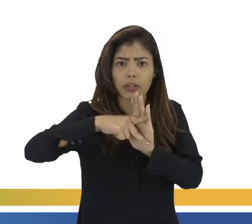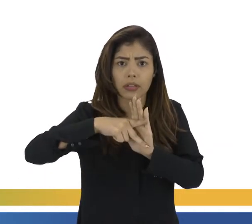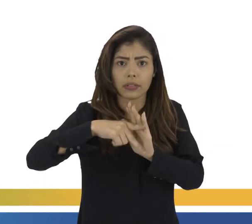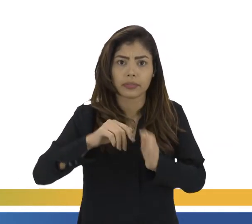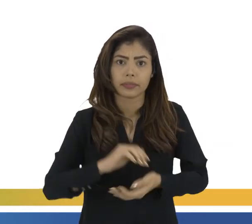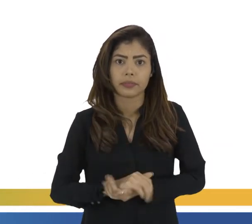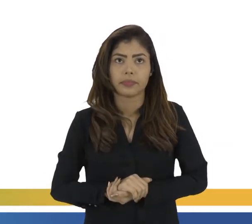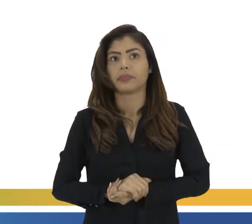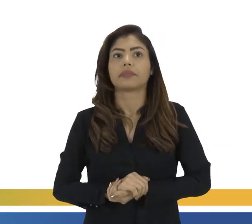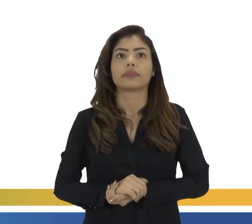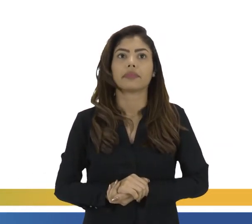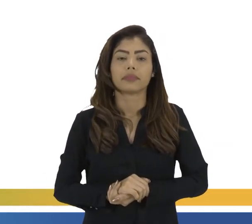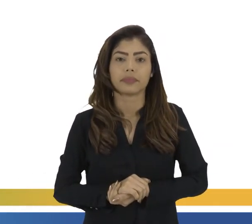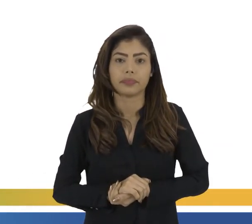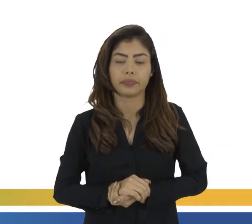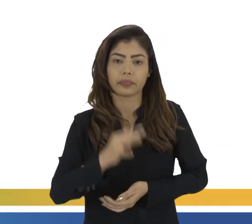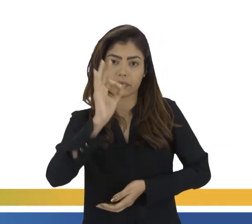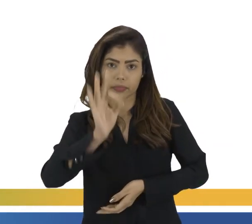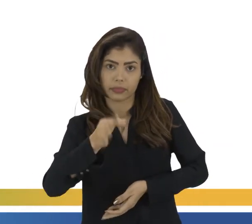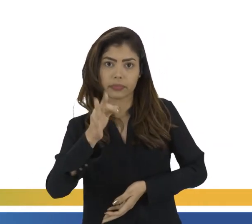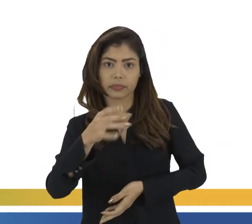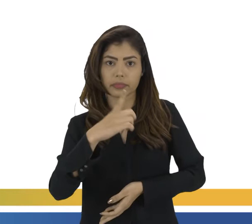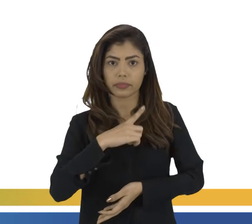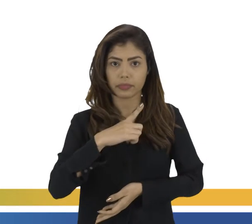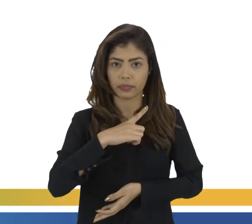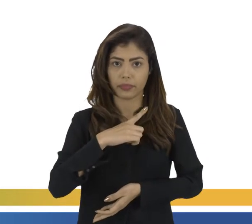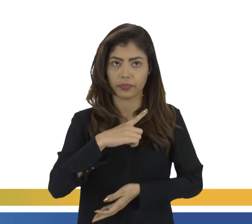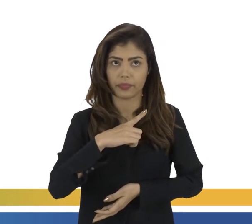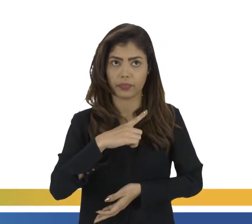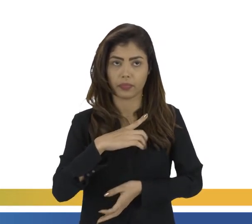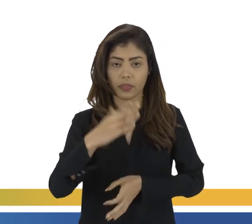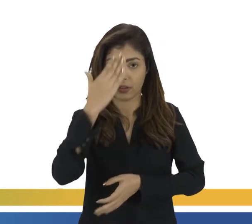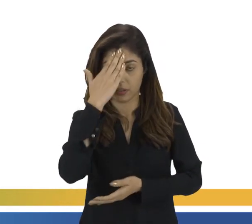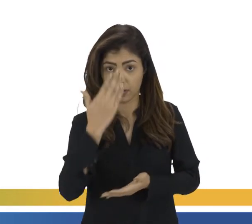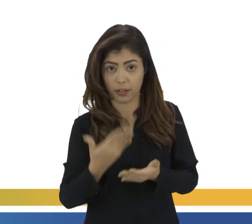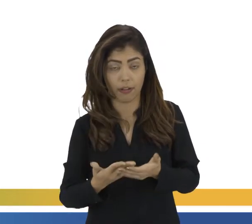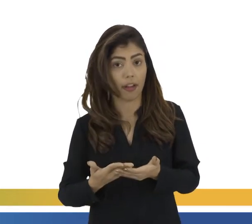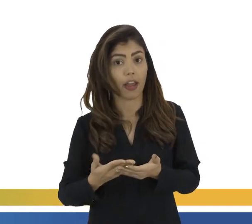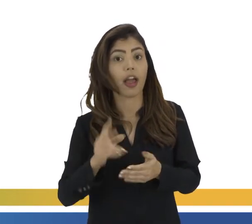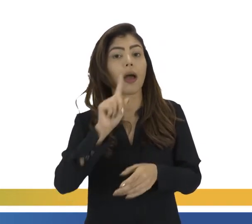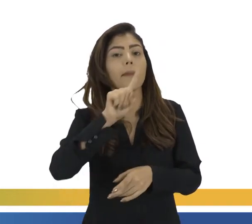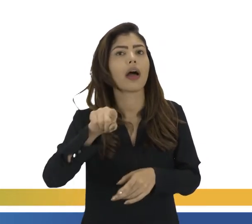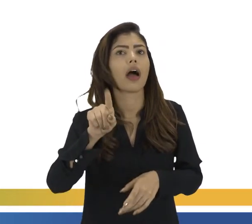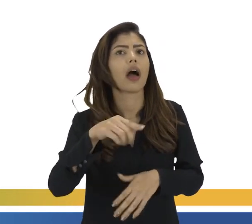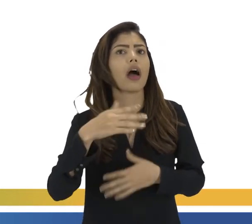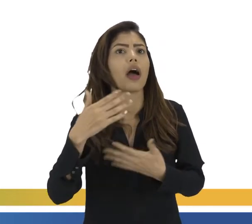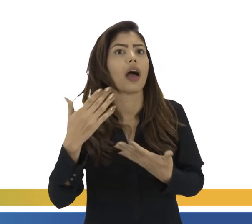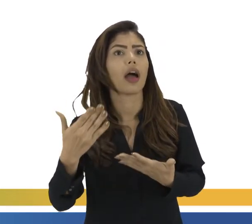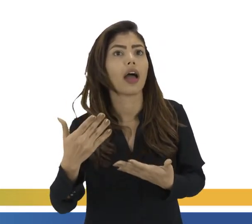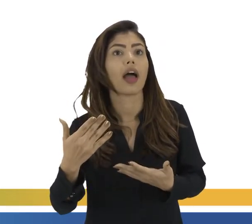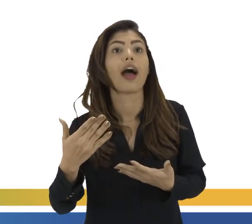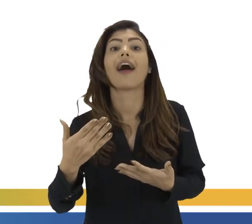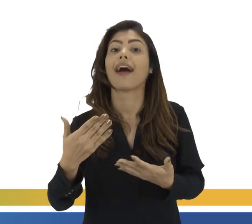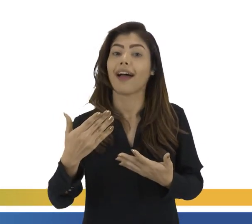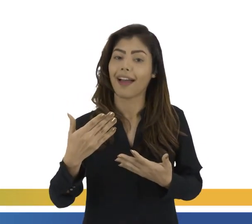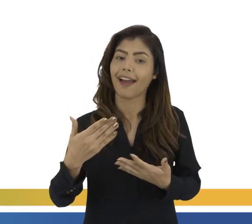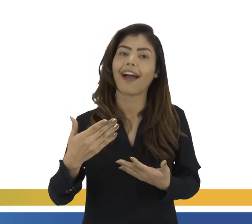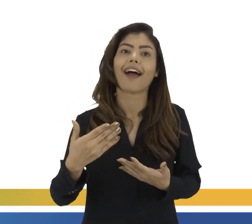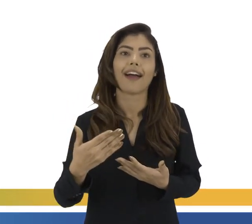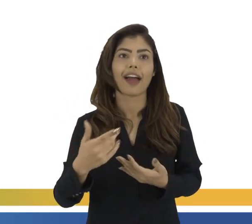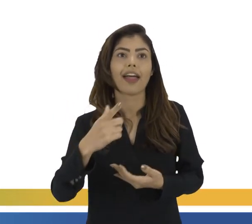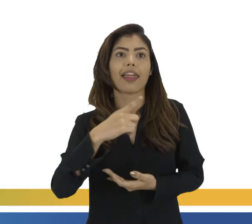dos cordados, com certeza, tá? Eu acredito que os alunos vão marcar o quê? A presença do